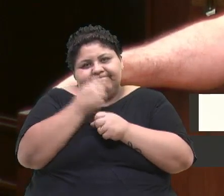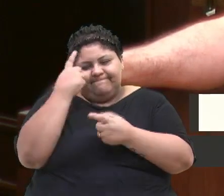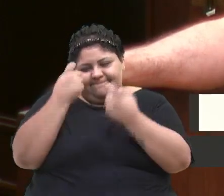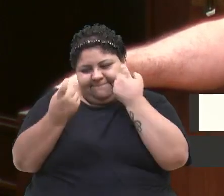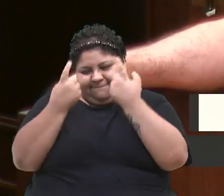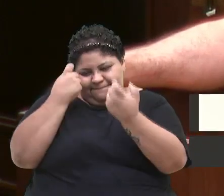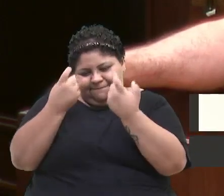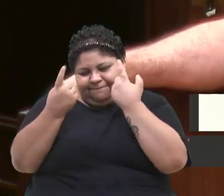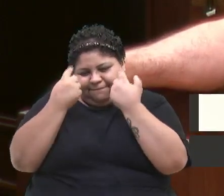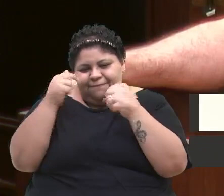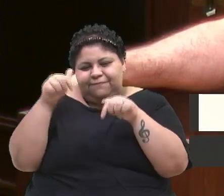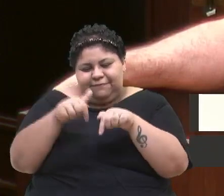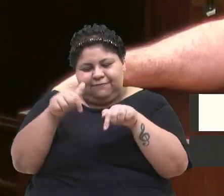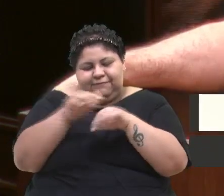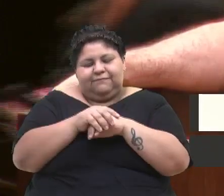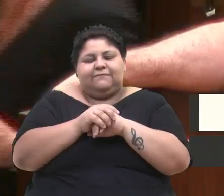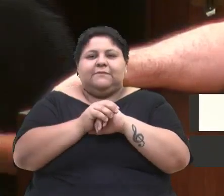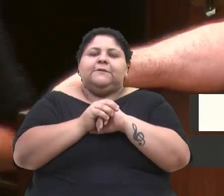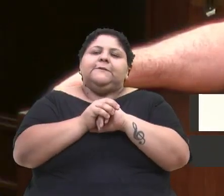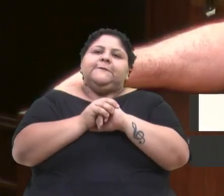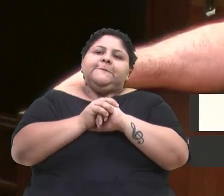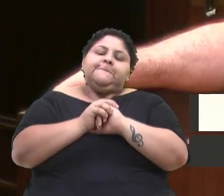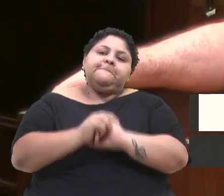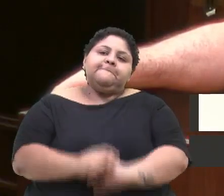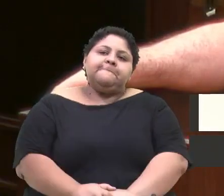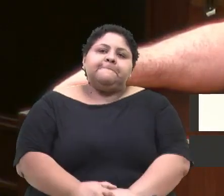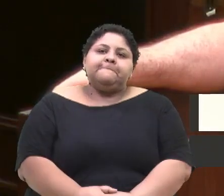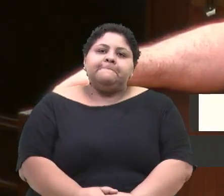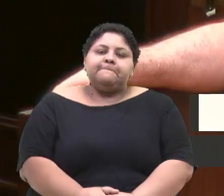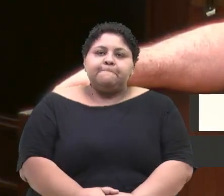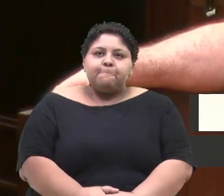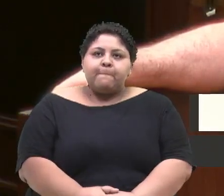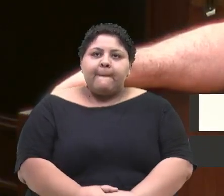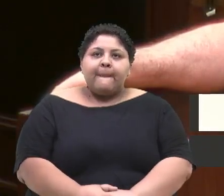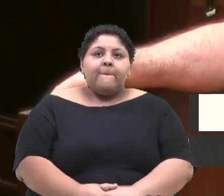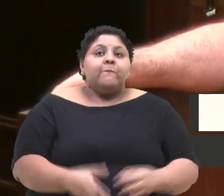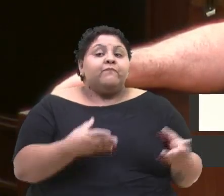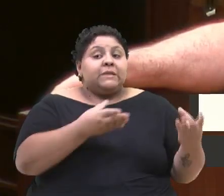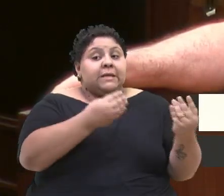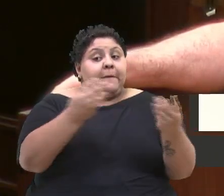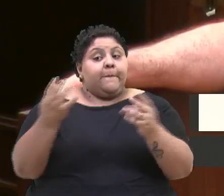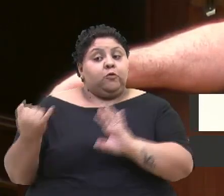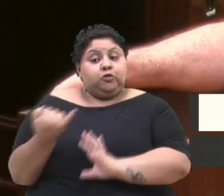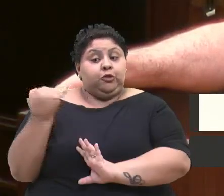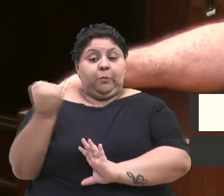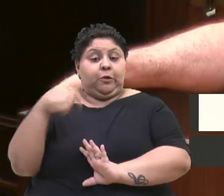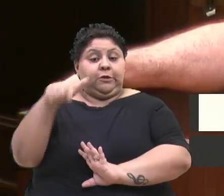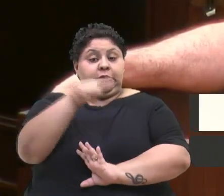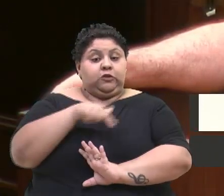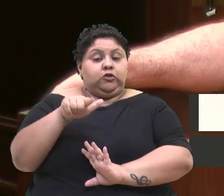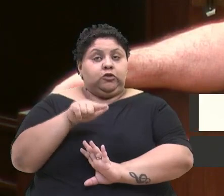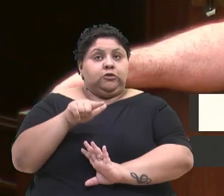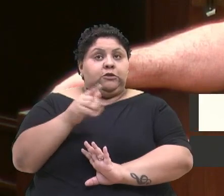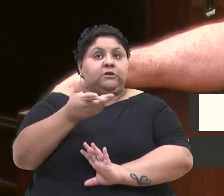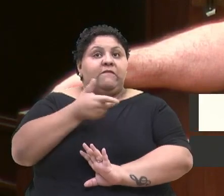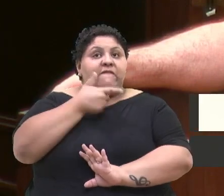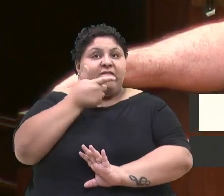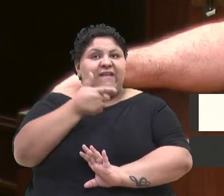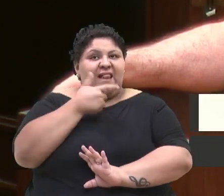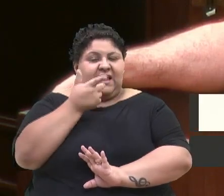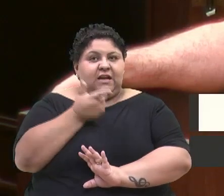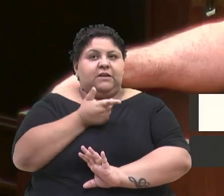maus tratos aos animais. É muito importante nós trazermos, por